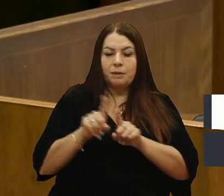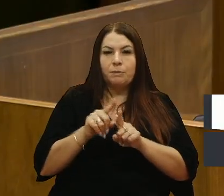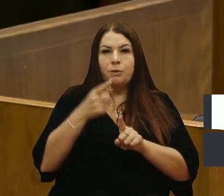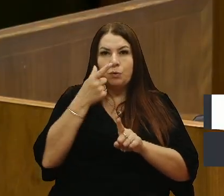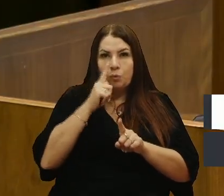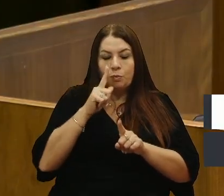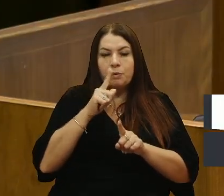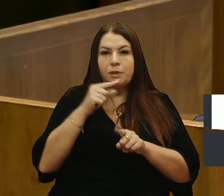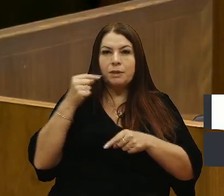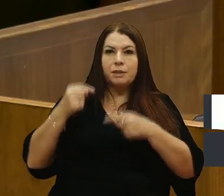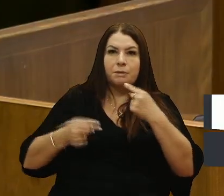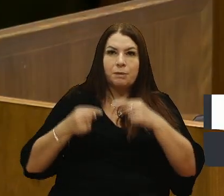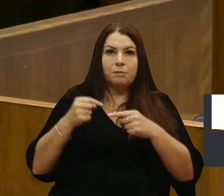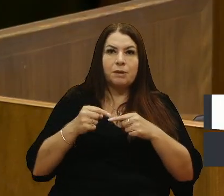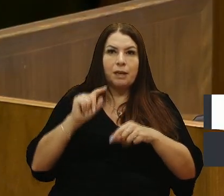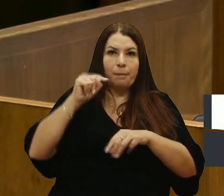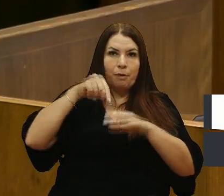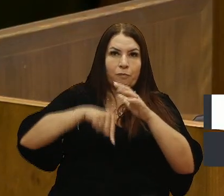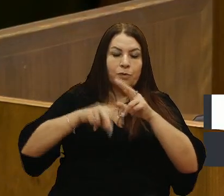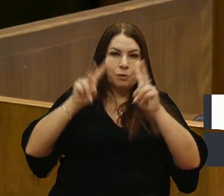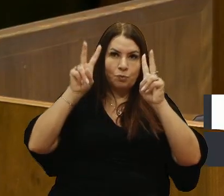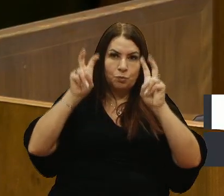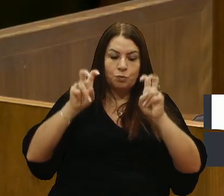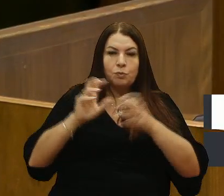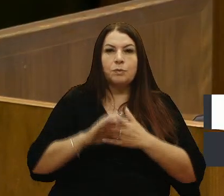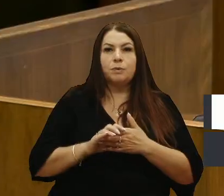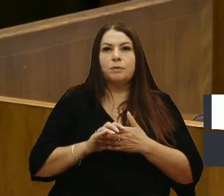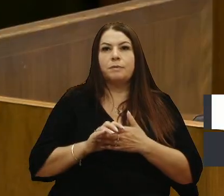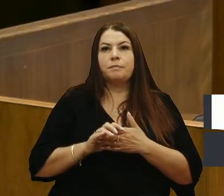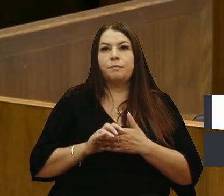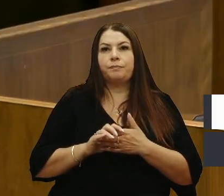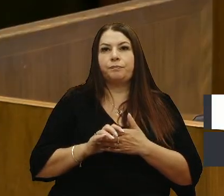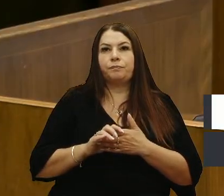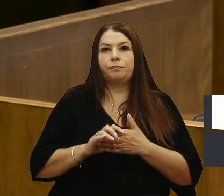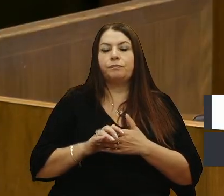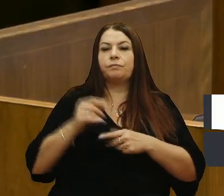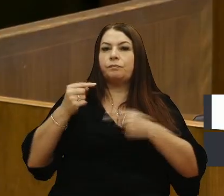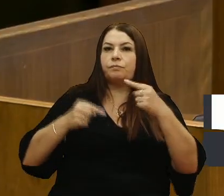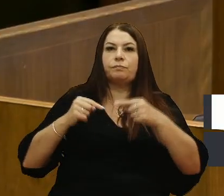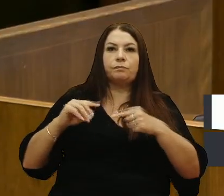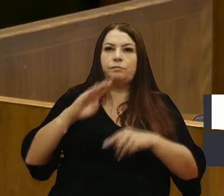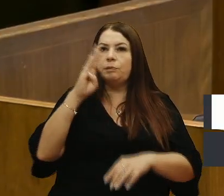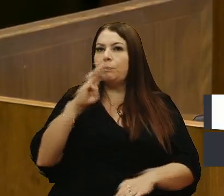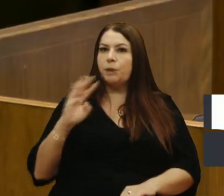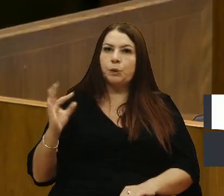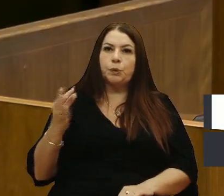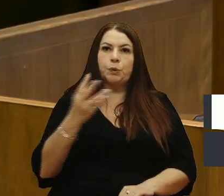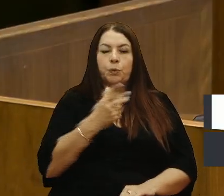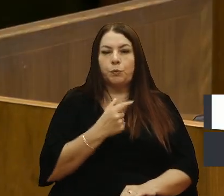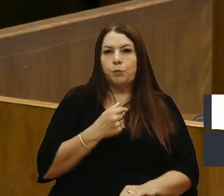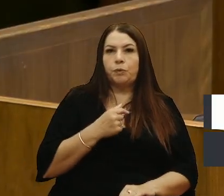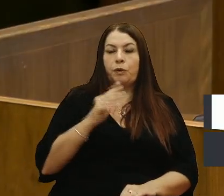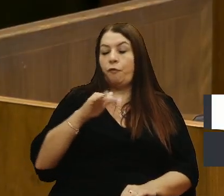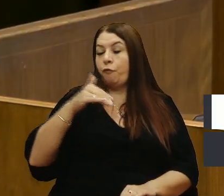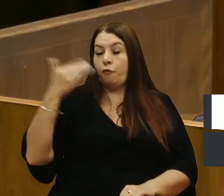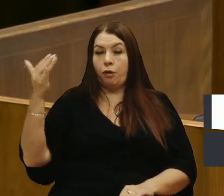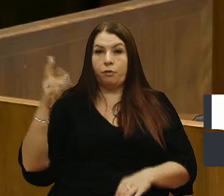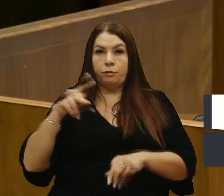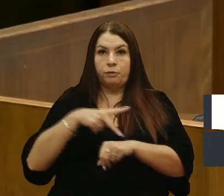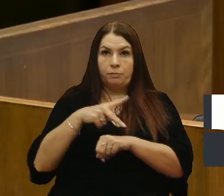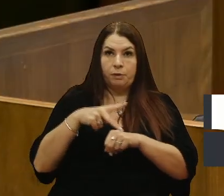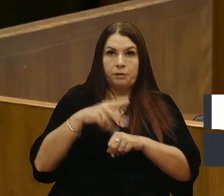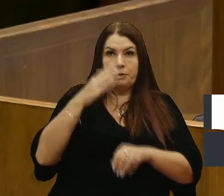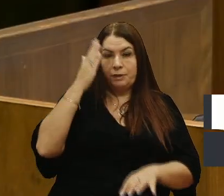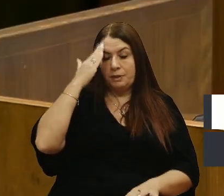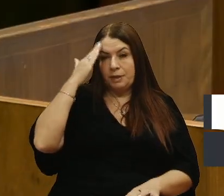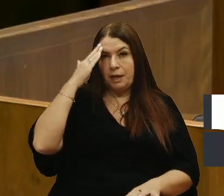consiga debater e aprofundar esse assunto que está sendo debatido no Brasil inteiro, até fora do país. A gente